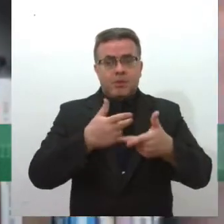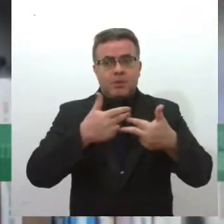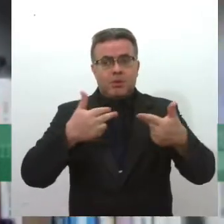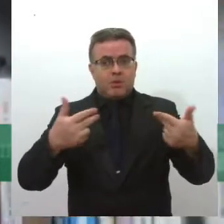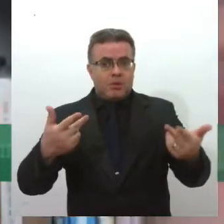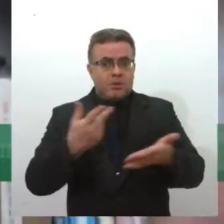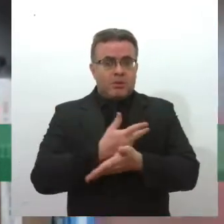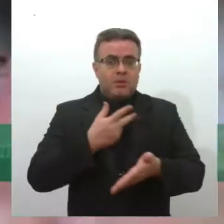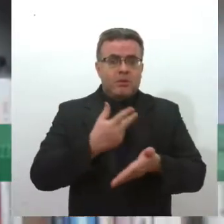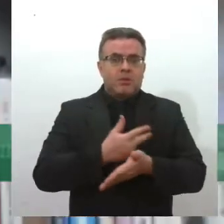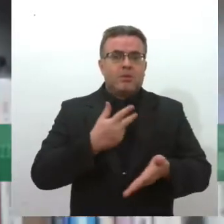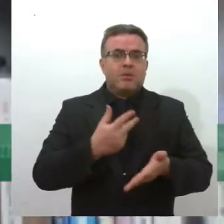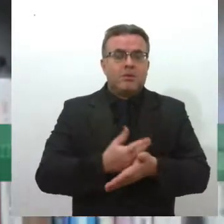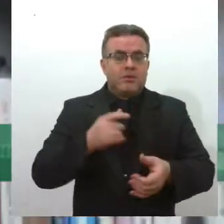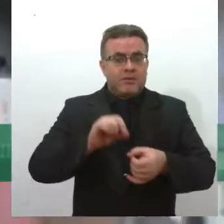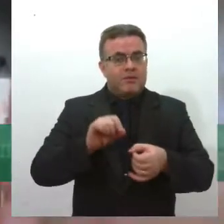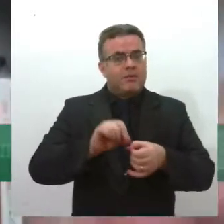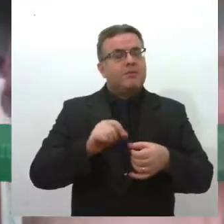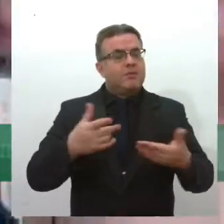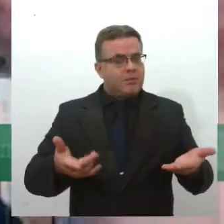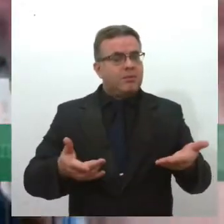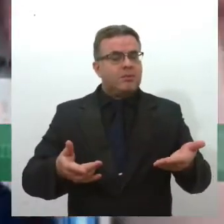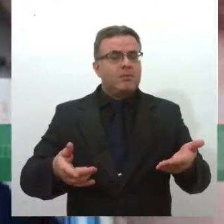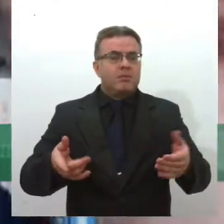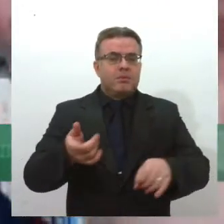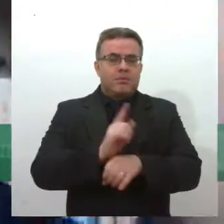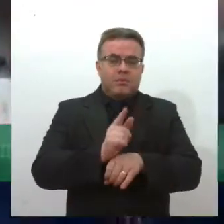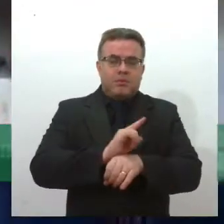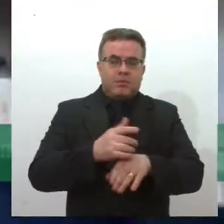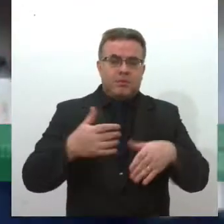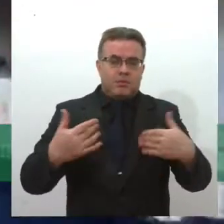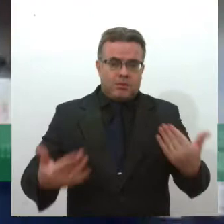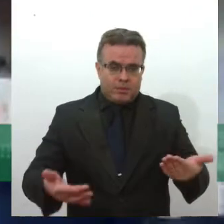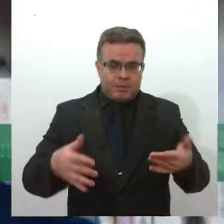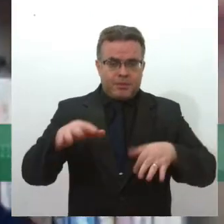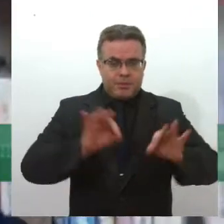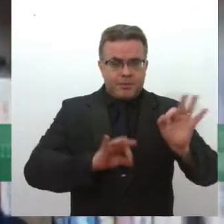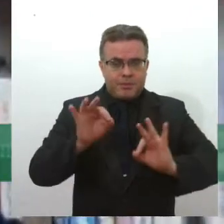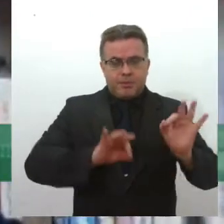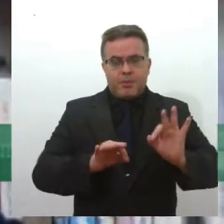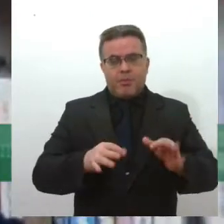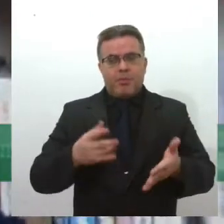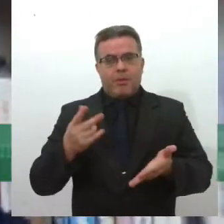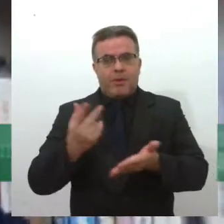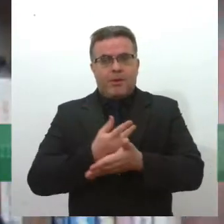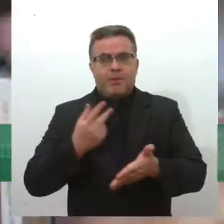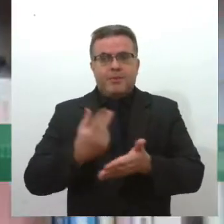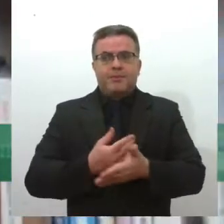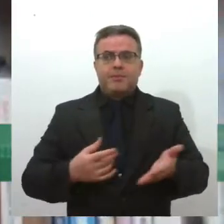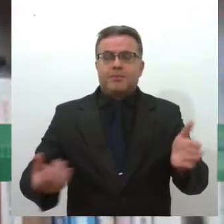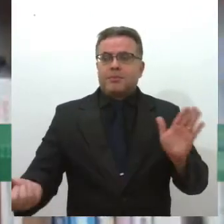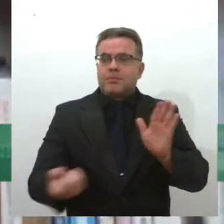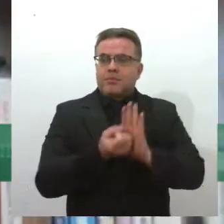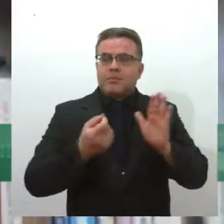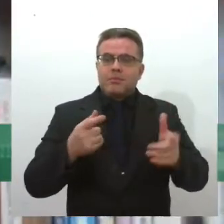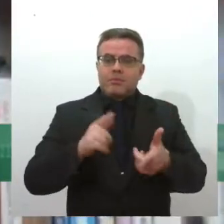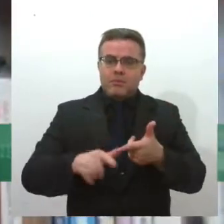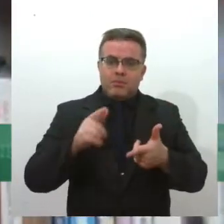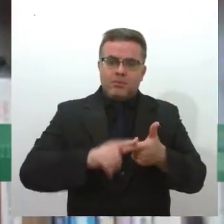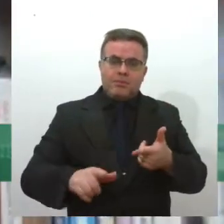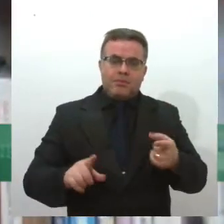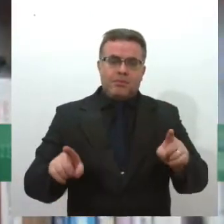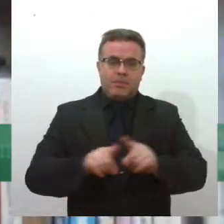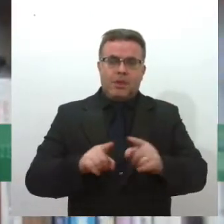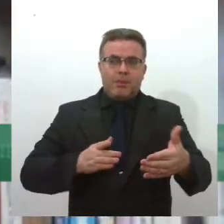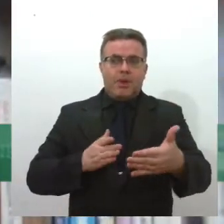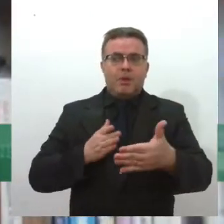nos artigos 9, 10 e 11, quando há enriquecimento ilícito, dano ao patrimônio público e violação a